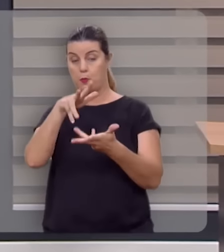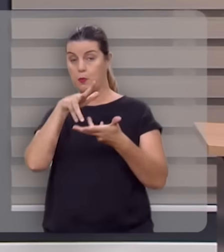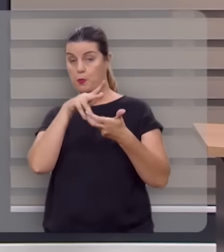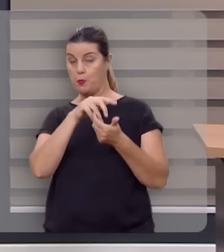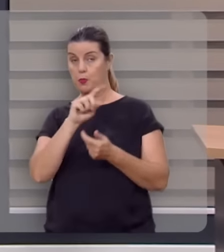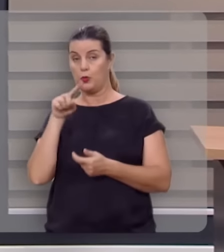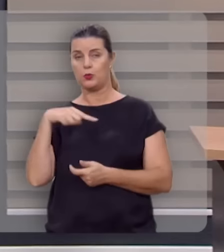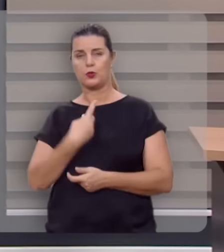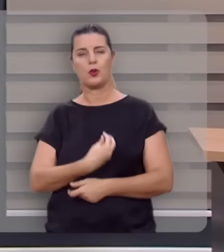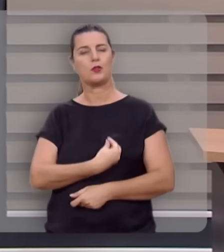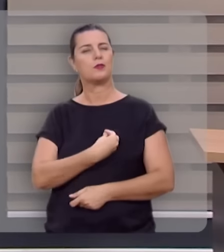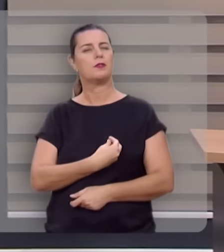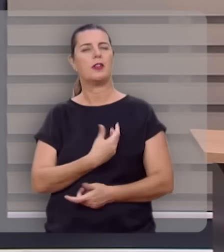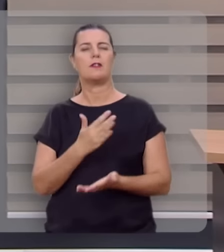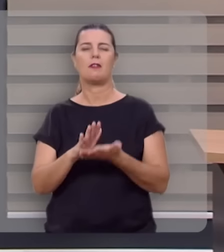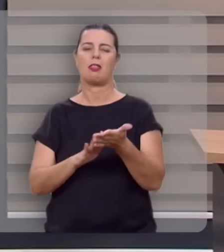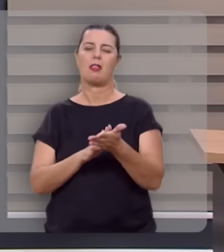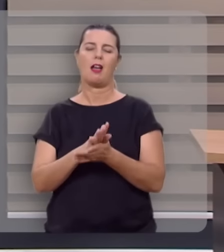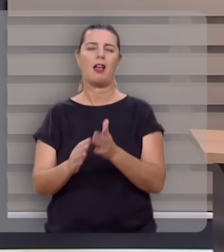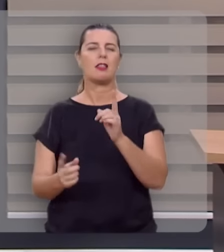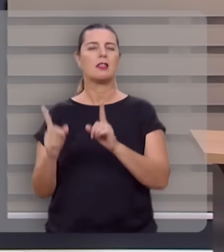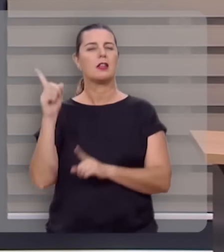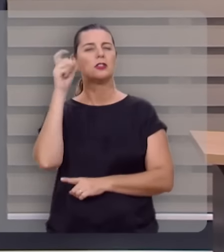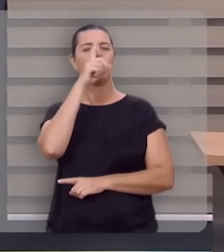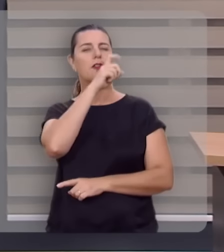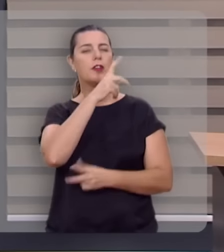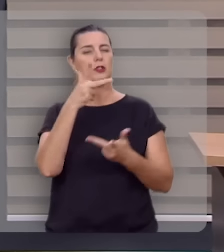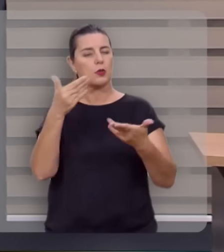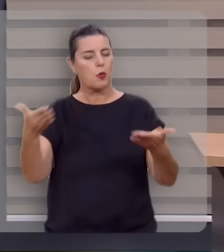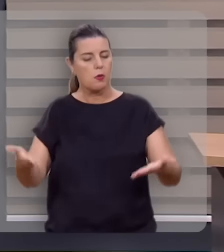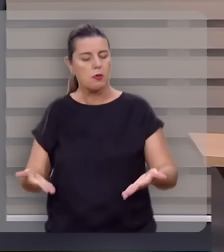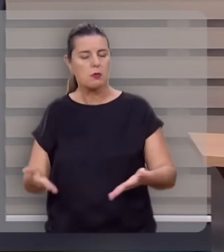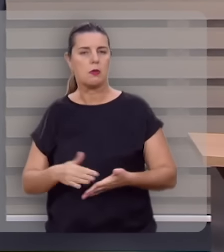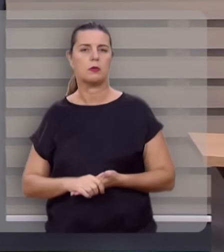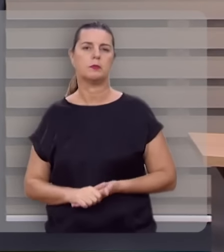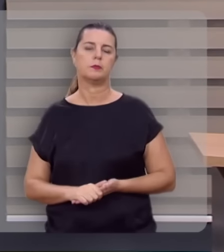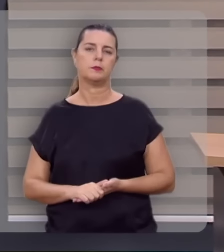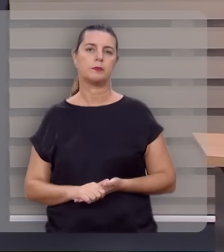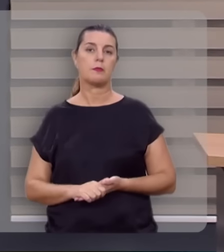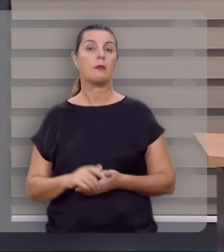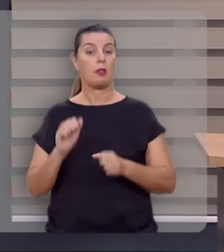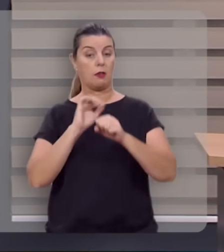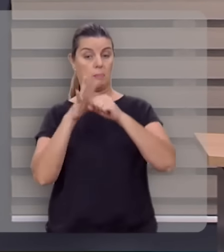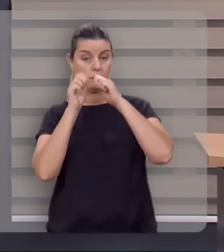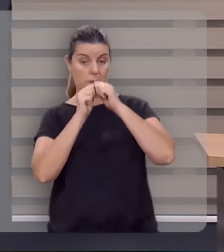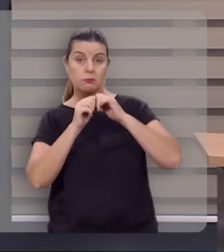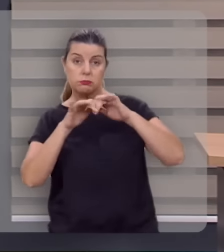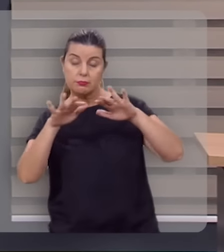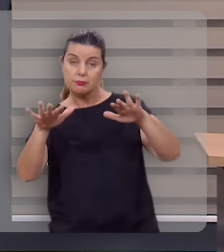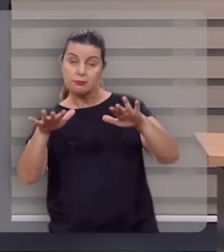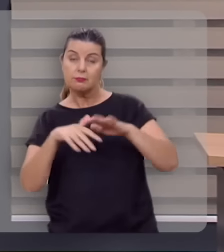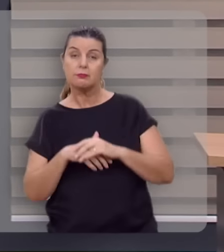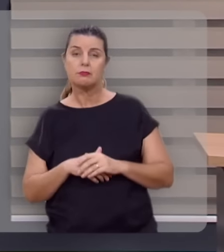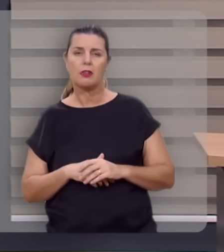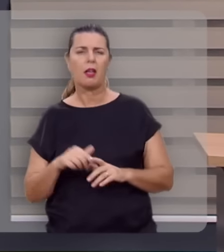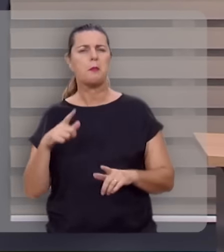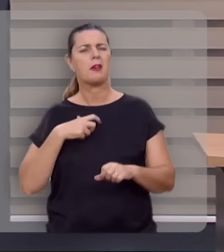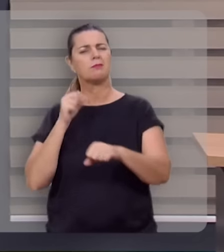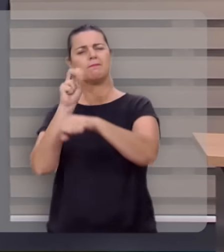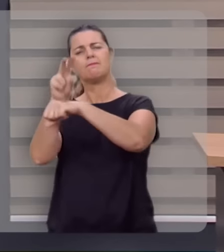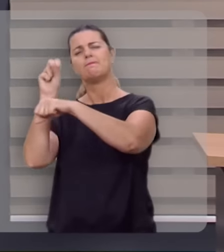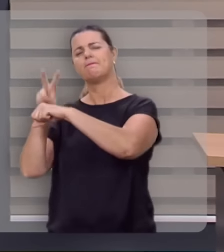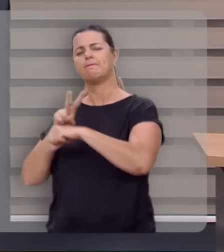Mundial que nós não vivemos tempos tão difíceis e tão dolorosos. Esta pandemia que